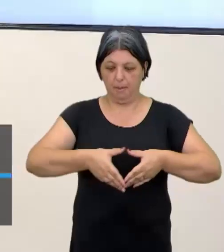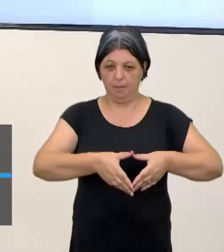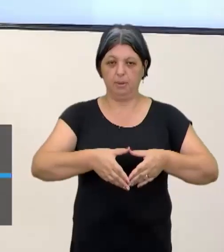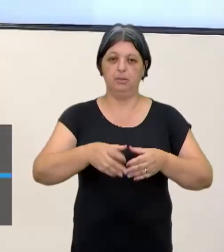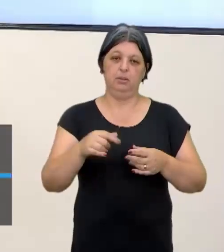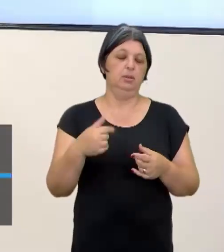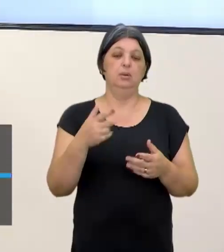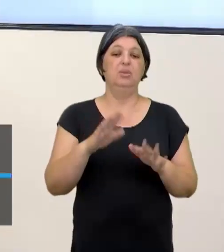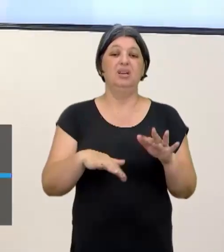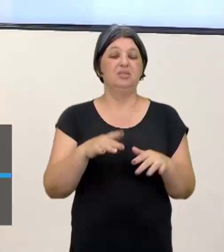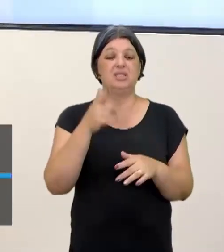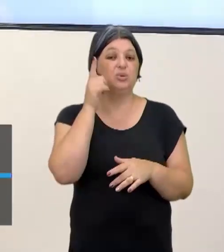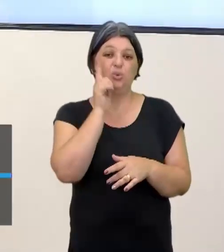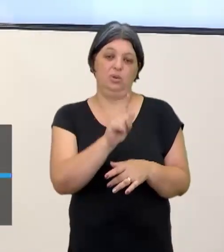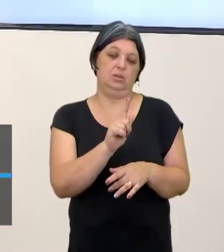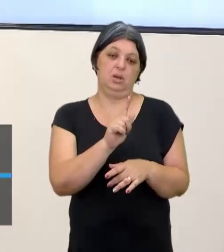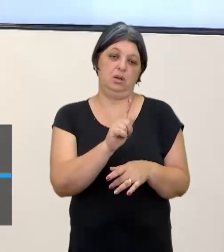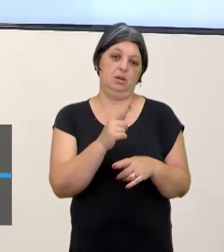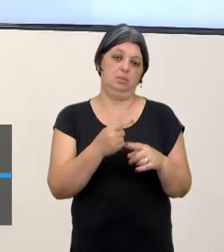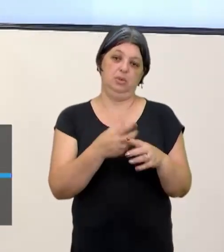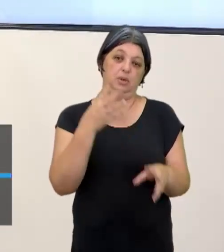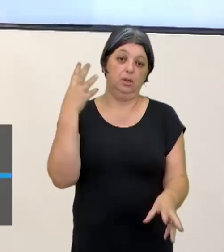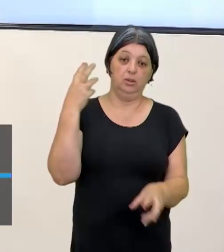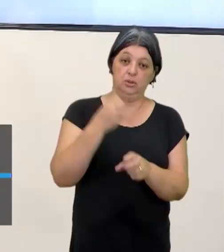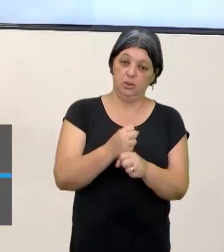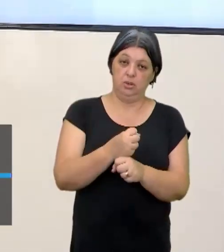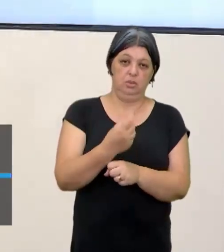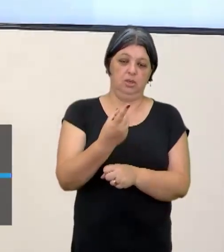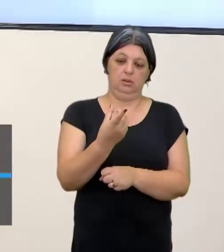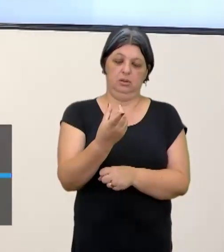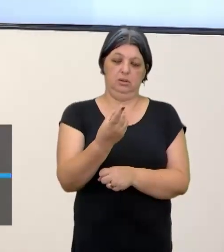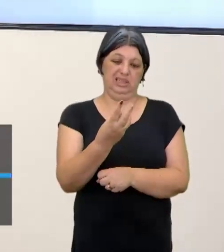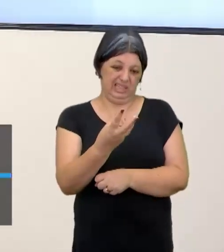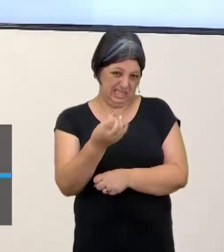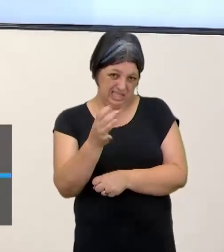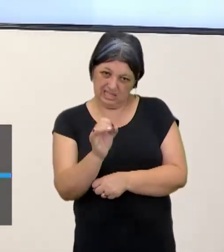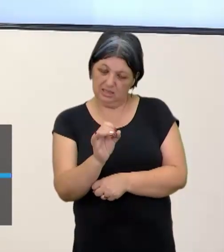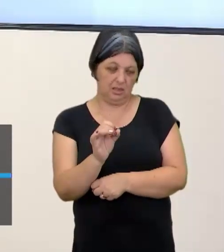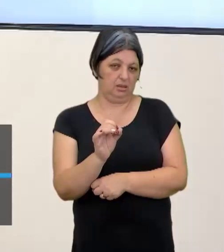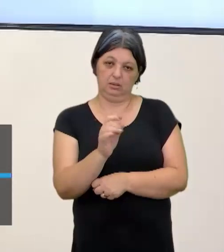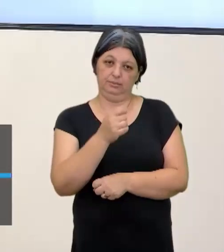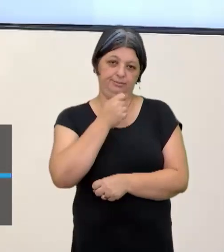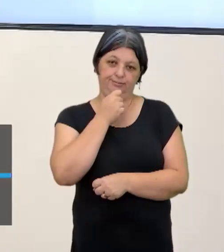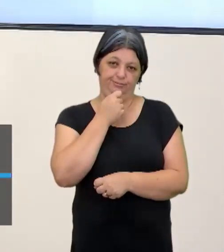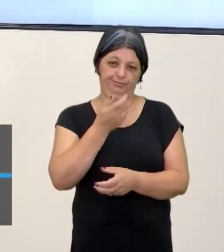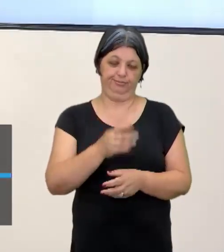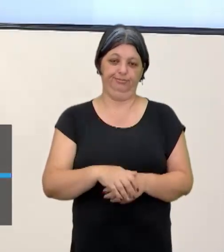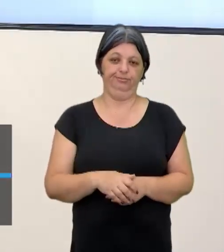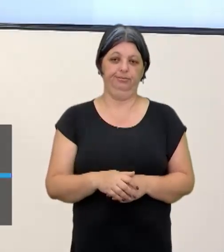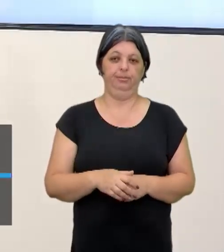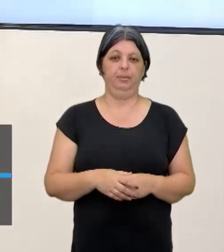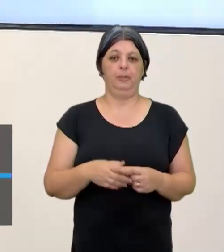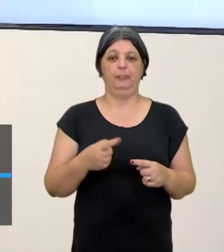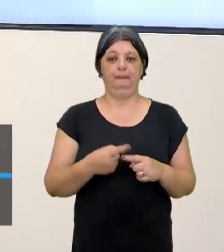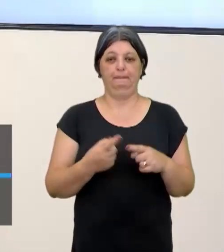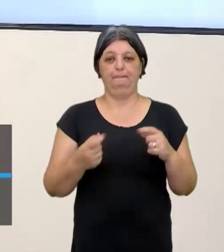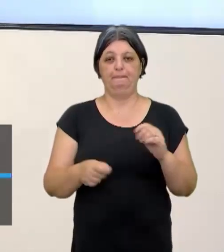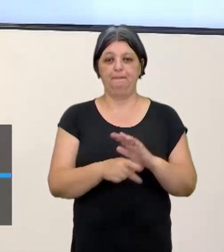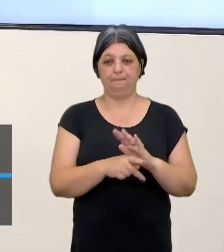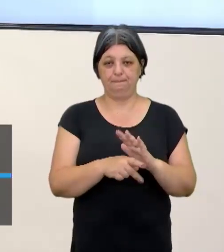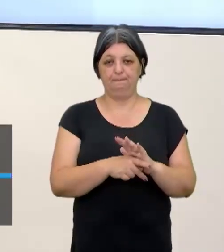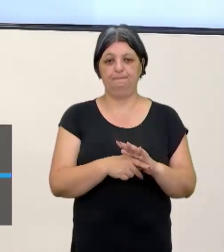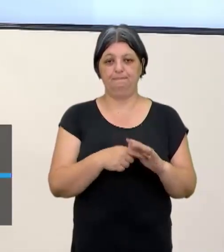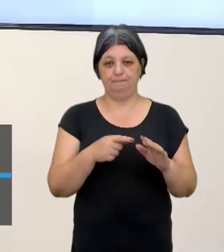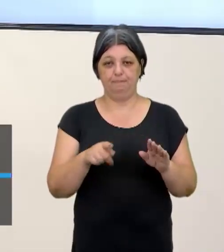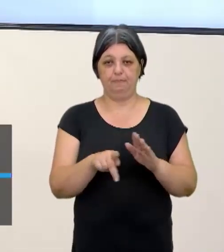eu não consigo, porque na hora que eu encaixar, a soma não dá 360. Ah, pode ser que eu consiga fazer com dois, que nem aqui, eu fiz exemplos com dois. Eu consigo o octógono